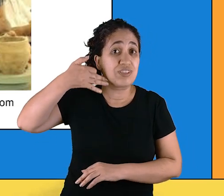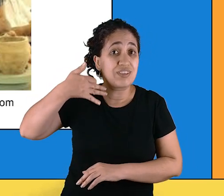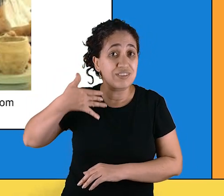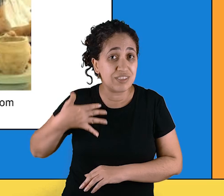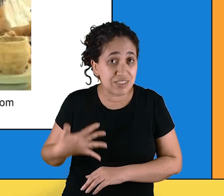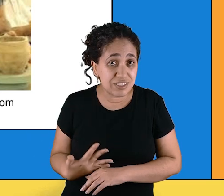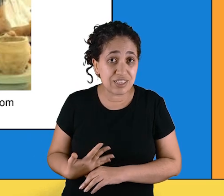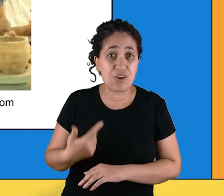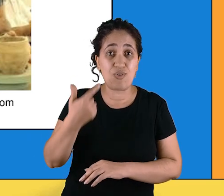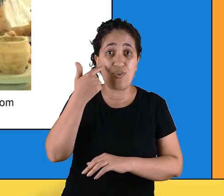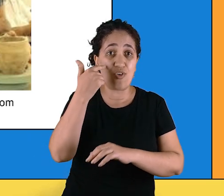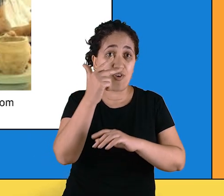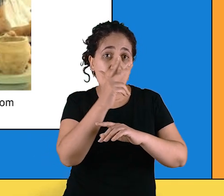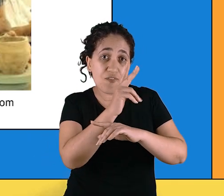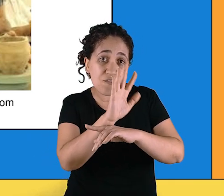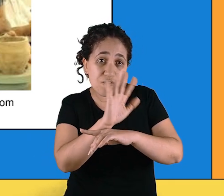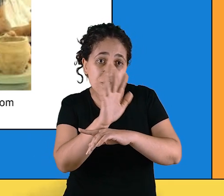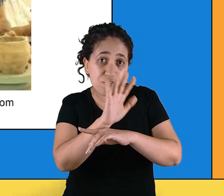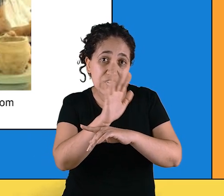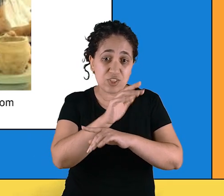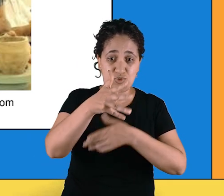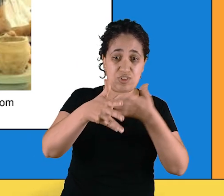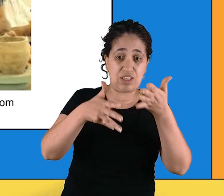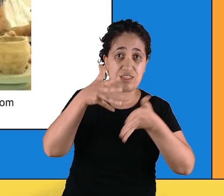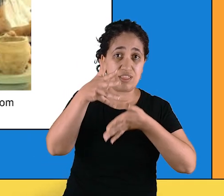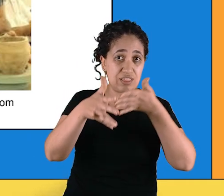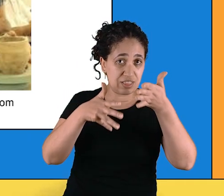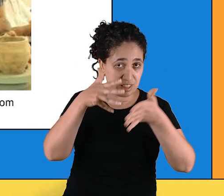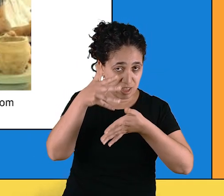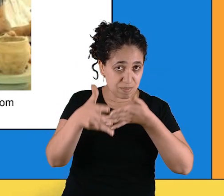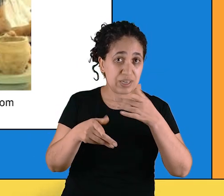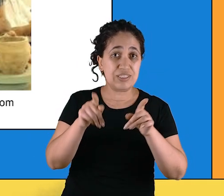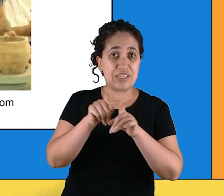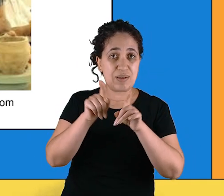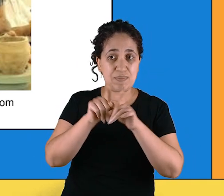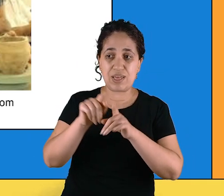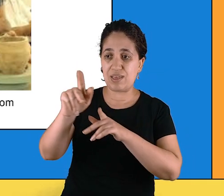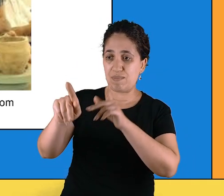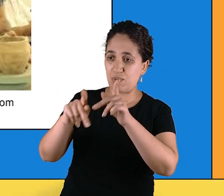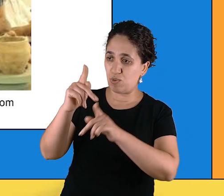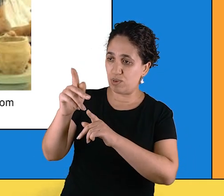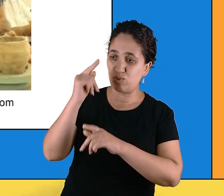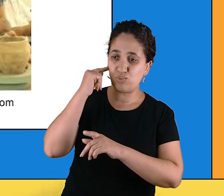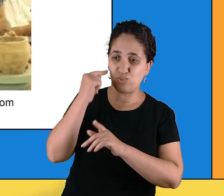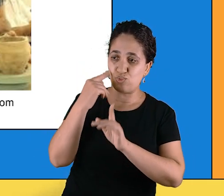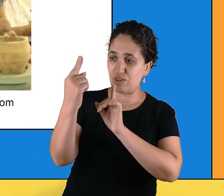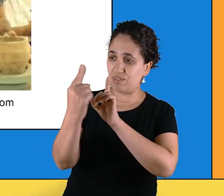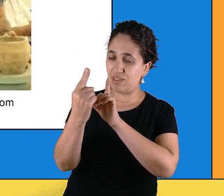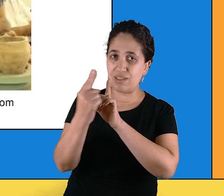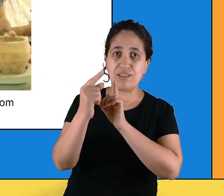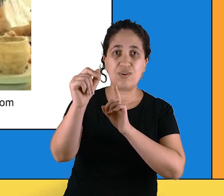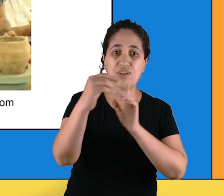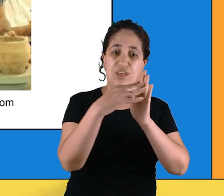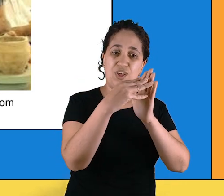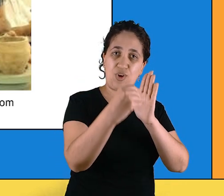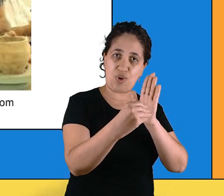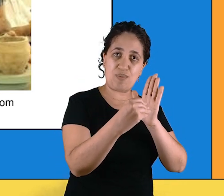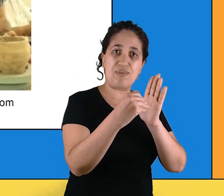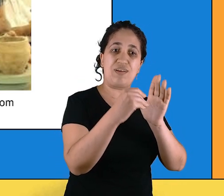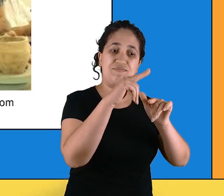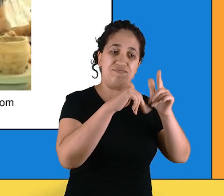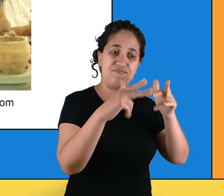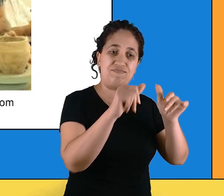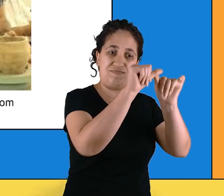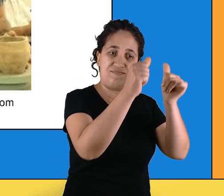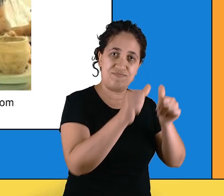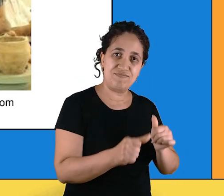das obras, vídeo guia em língua brasileira de sinais para fazer a mediação com o público surdo, réplicas táteis de obras